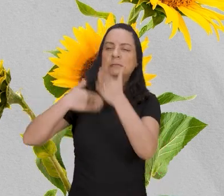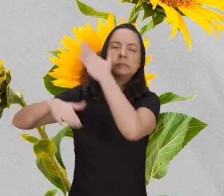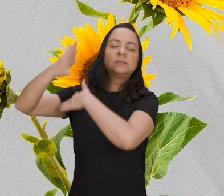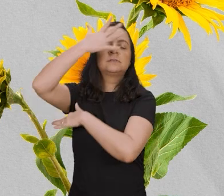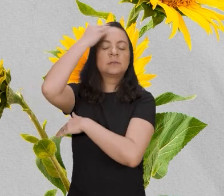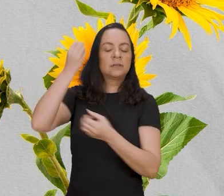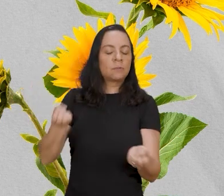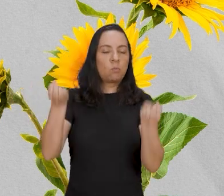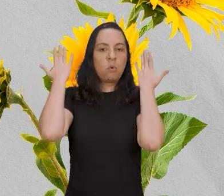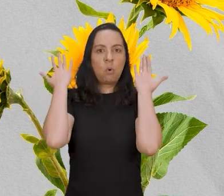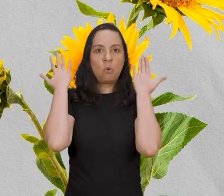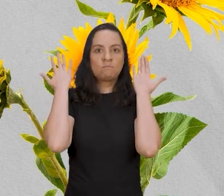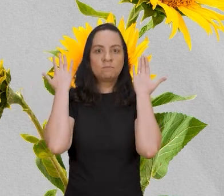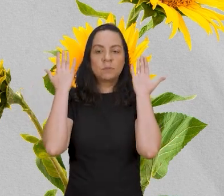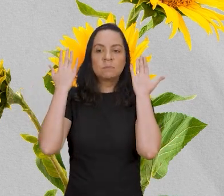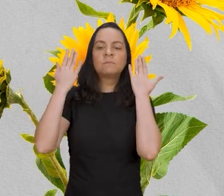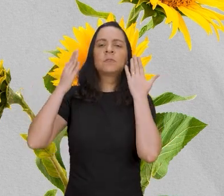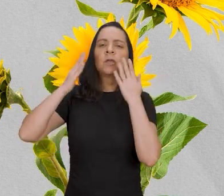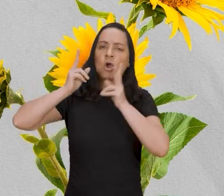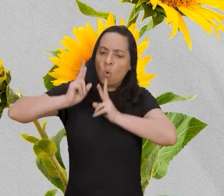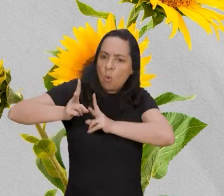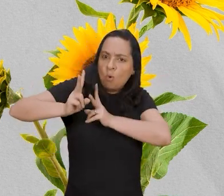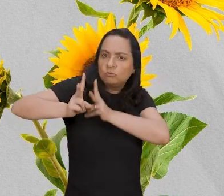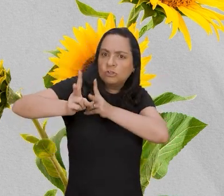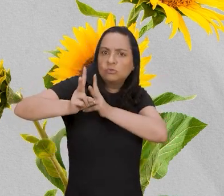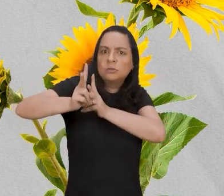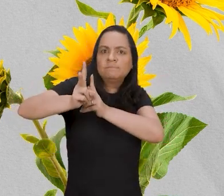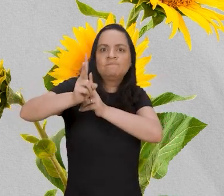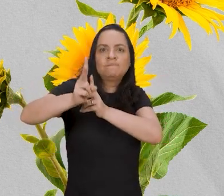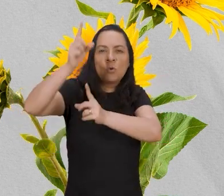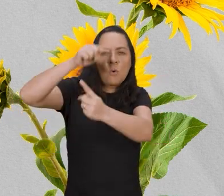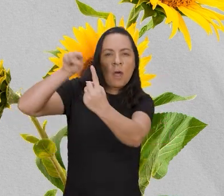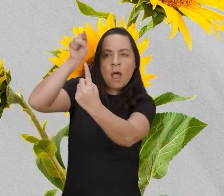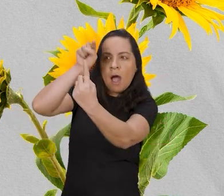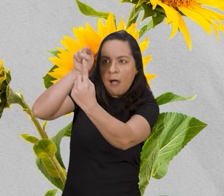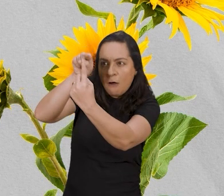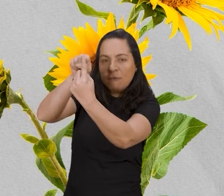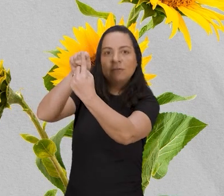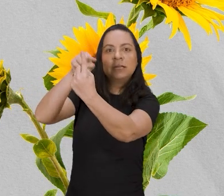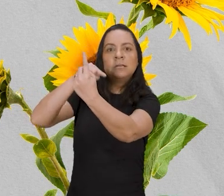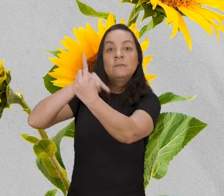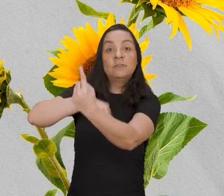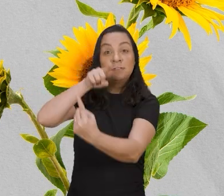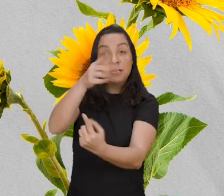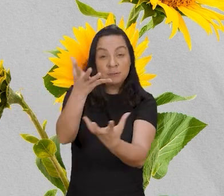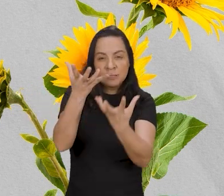que ficaram para trás e avançando para as que estão adiante, prossigo para o alvo, a fim de ganhar